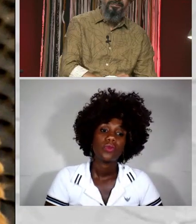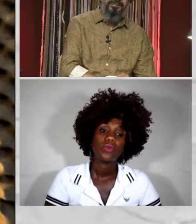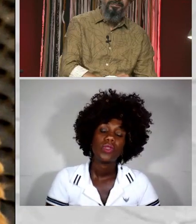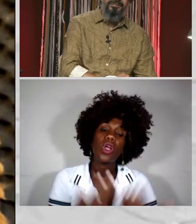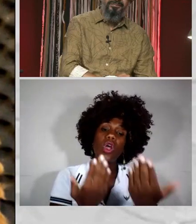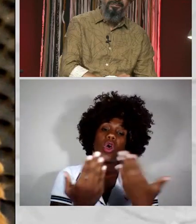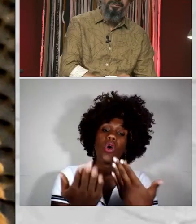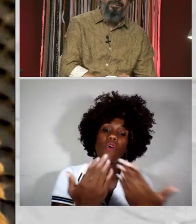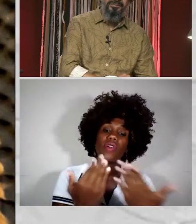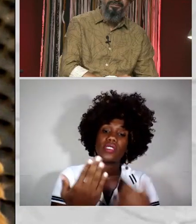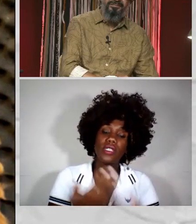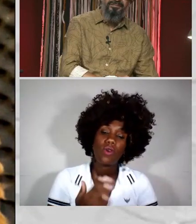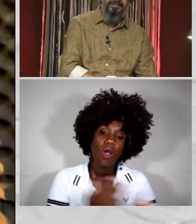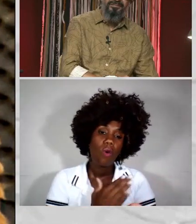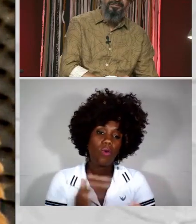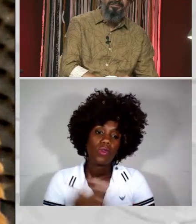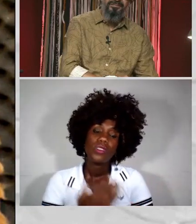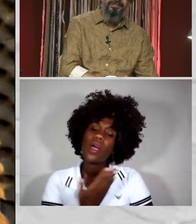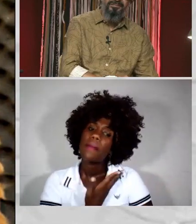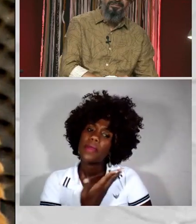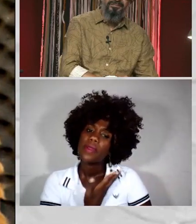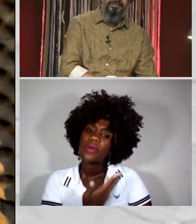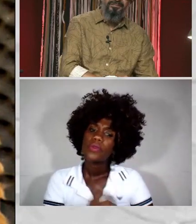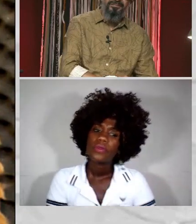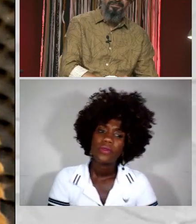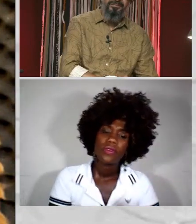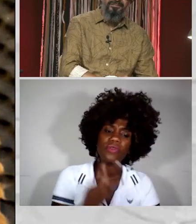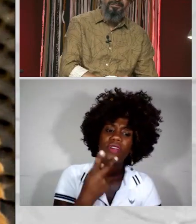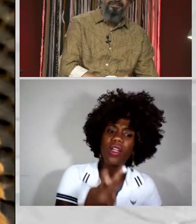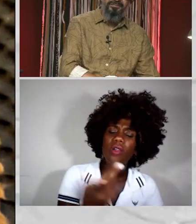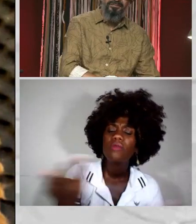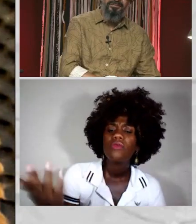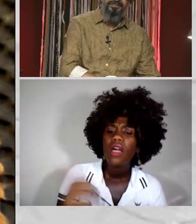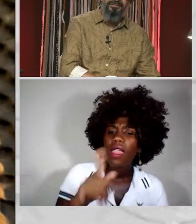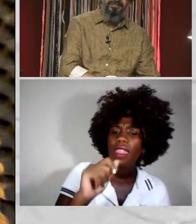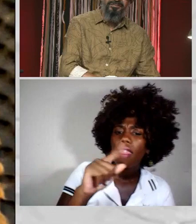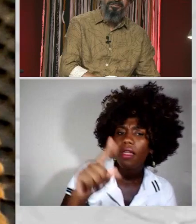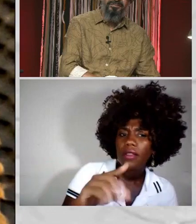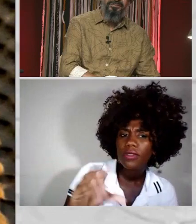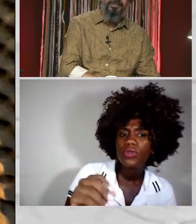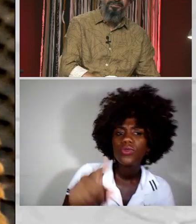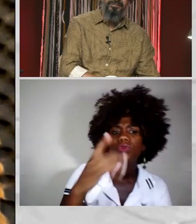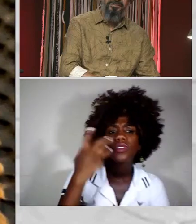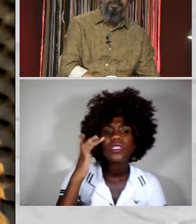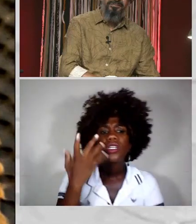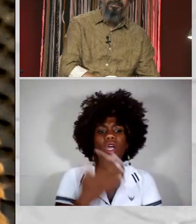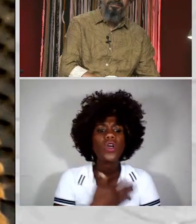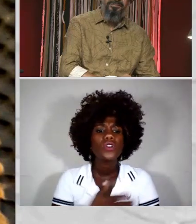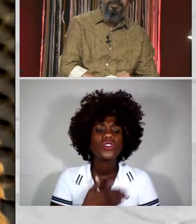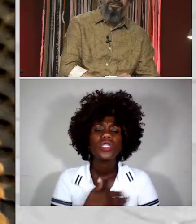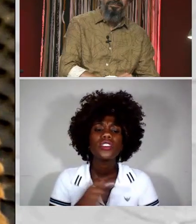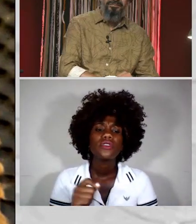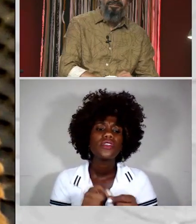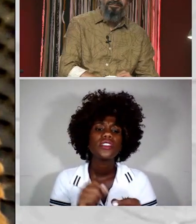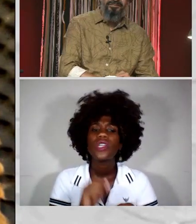Conversando com alguns amigos, e aí falou, Lázaro, o que você gostaria de fazer